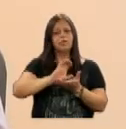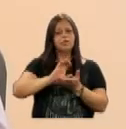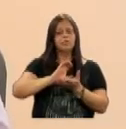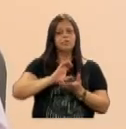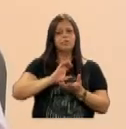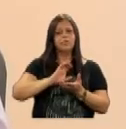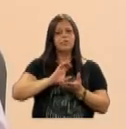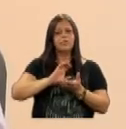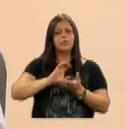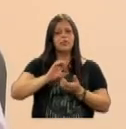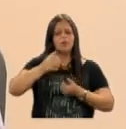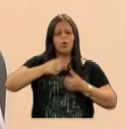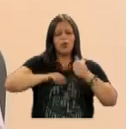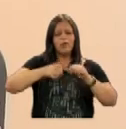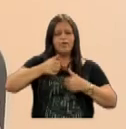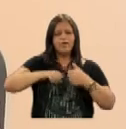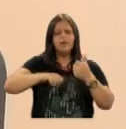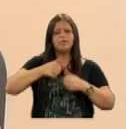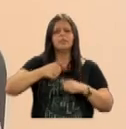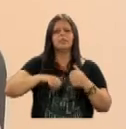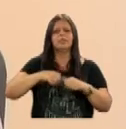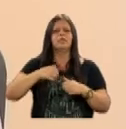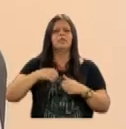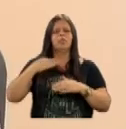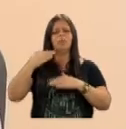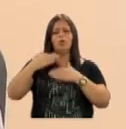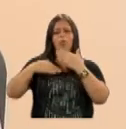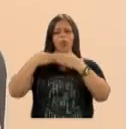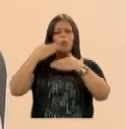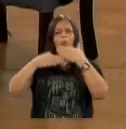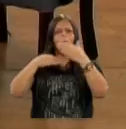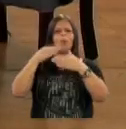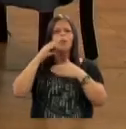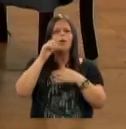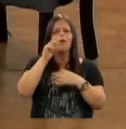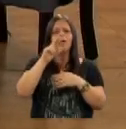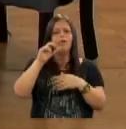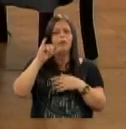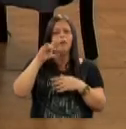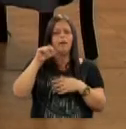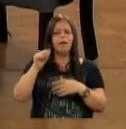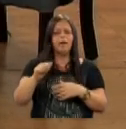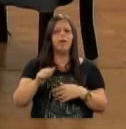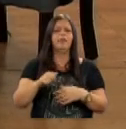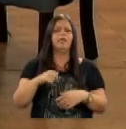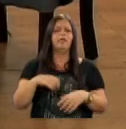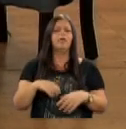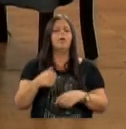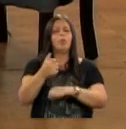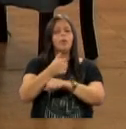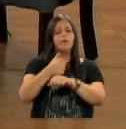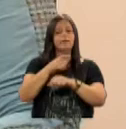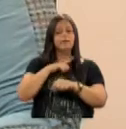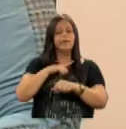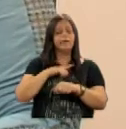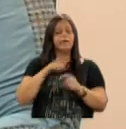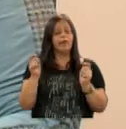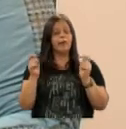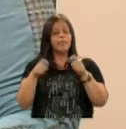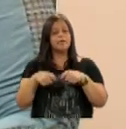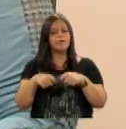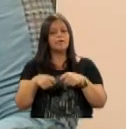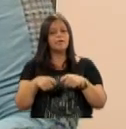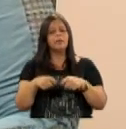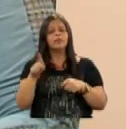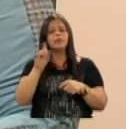investir em qualificação ao longo da carreira em função da desvalorização das o trabalho atualmente bem boa colocação é um profissional tem que estar